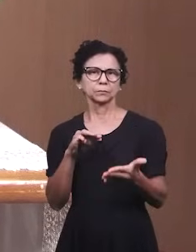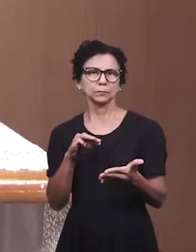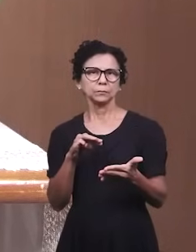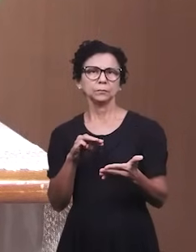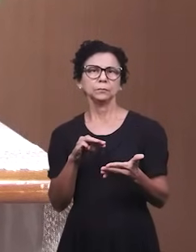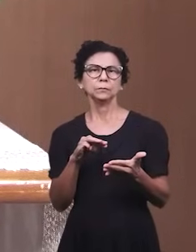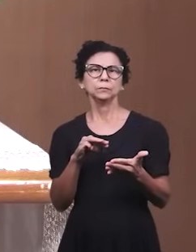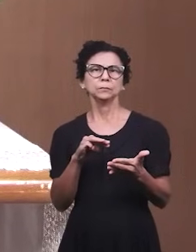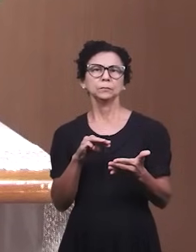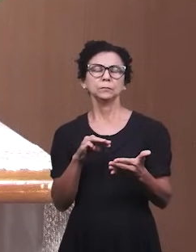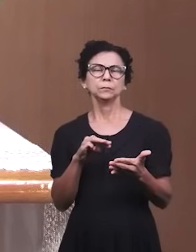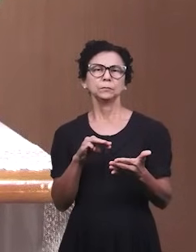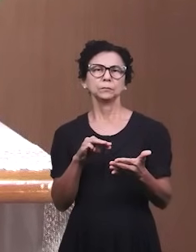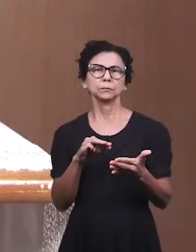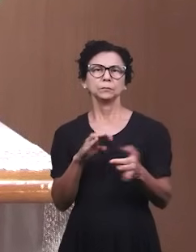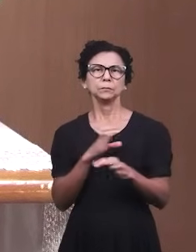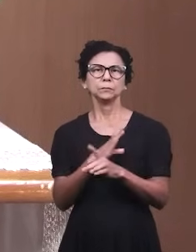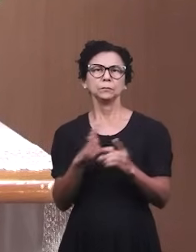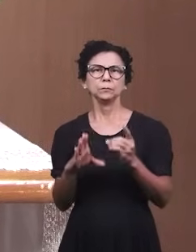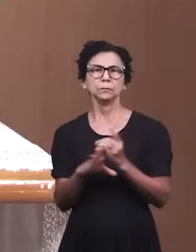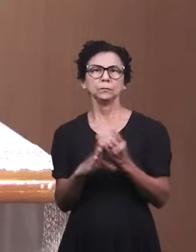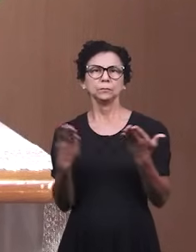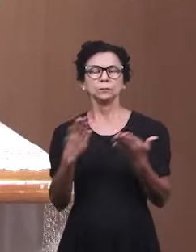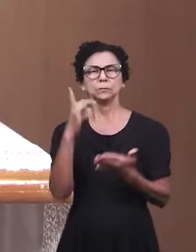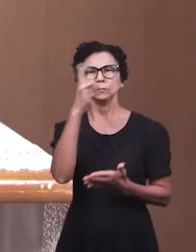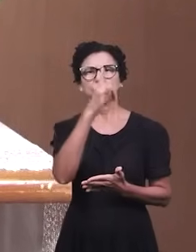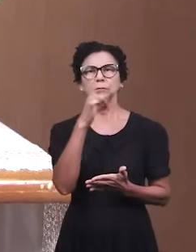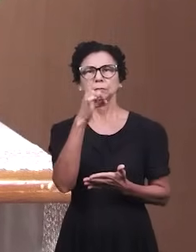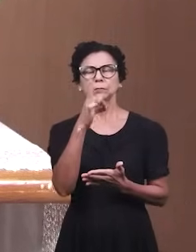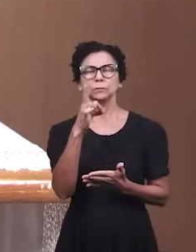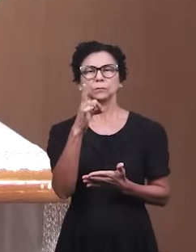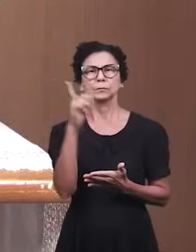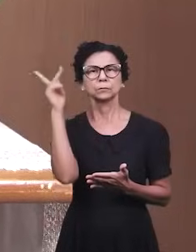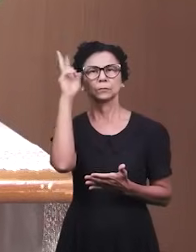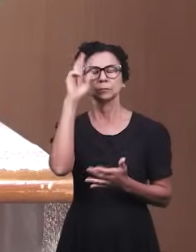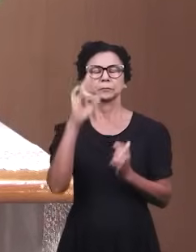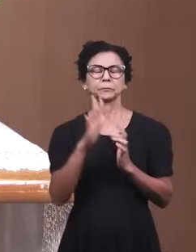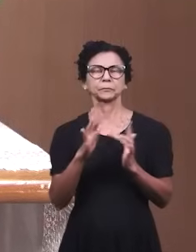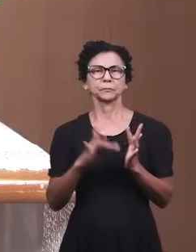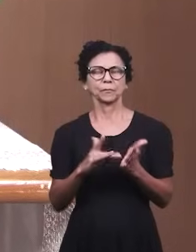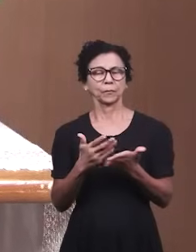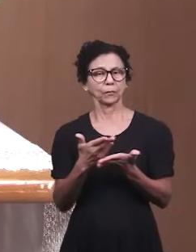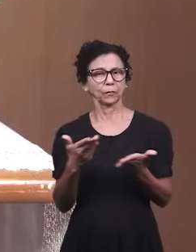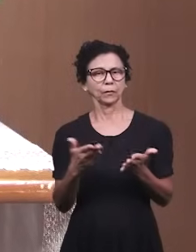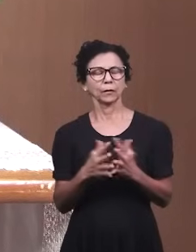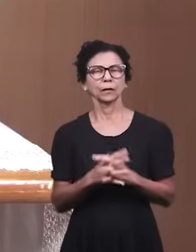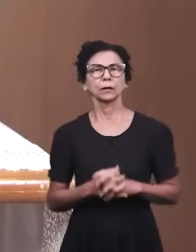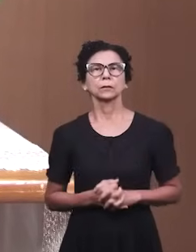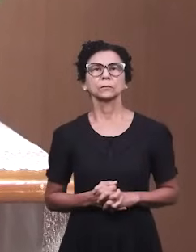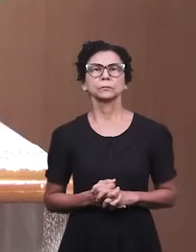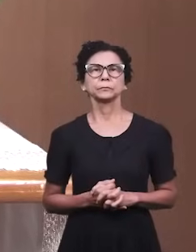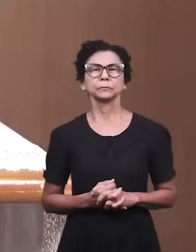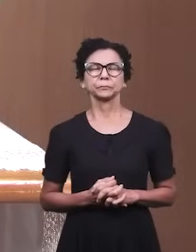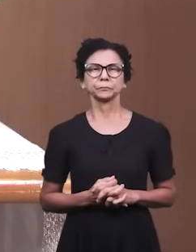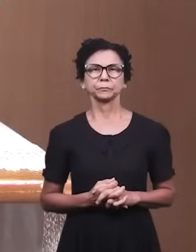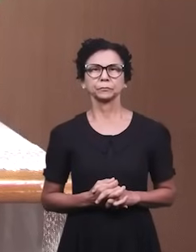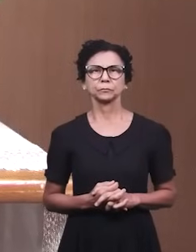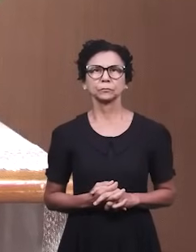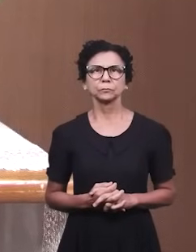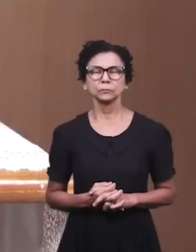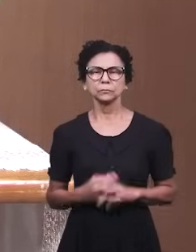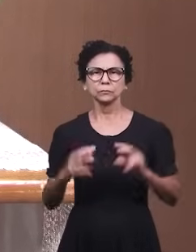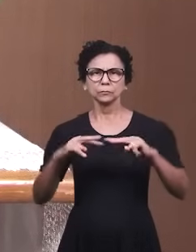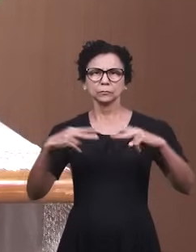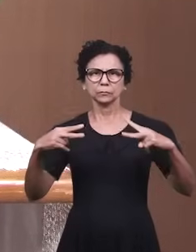para este culto de domingo. Saudamos a todos com a paz do Senhor Jesus. Você que recebeu o convite através